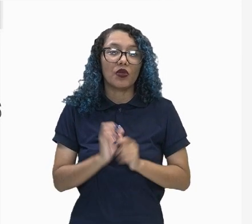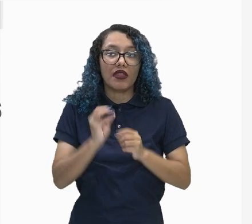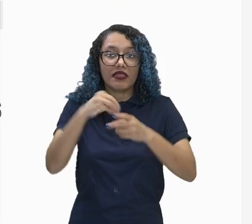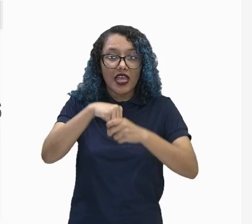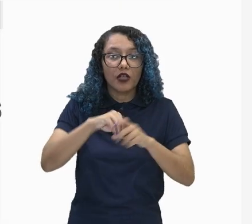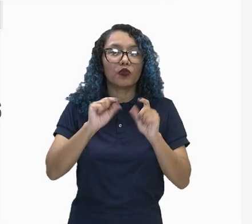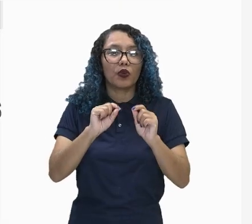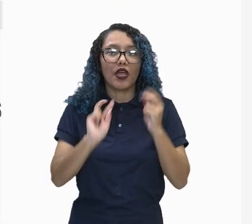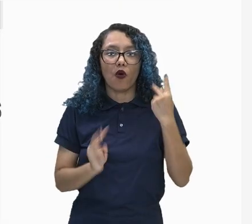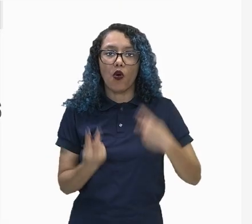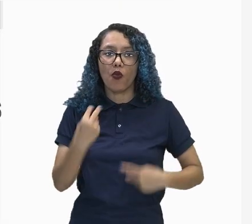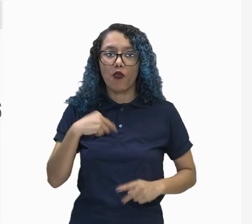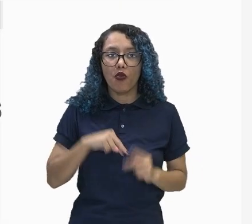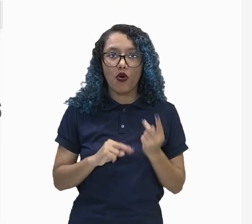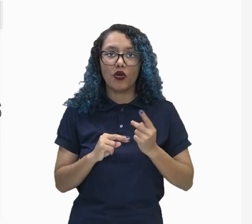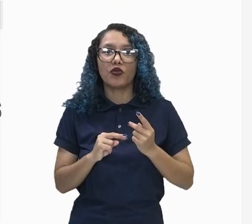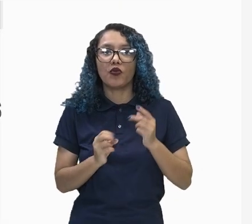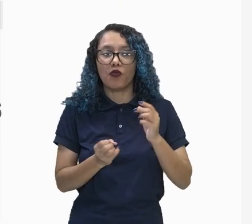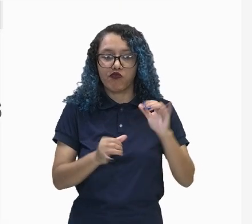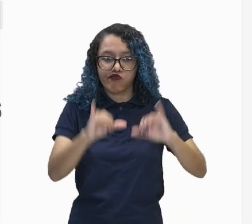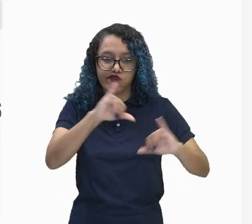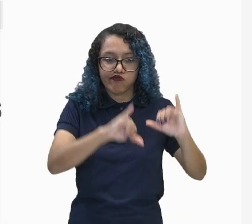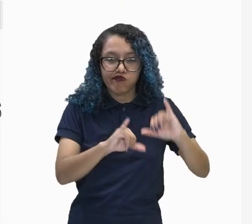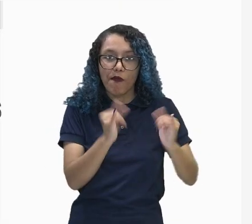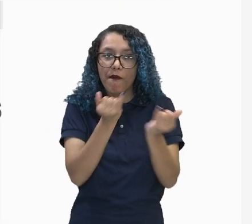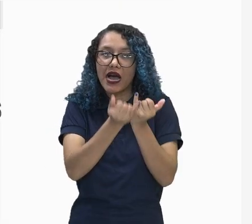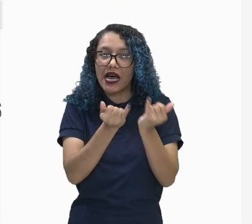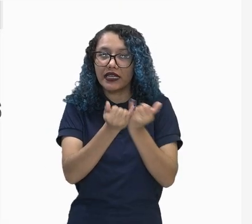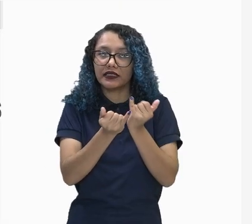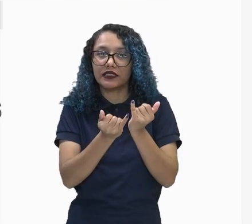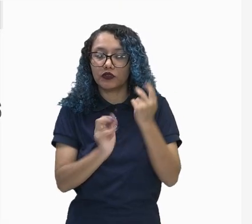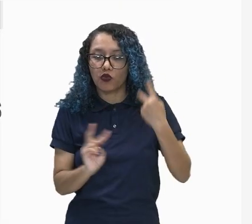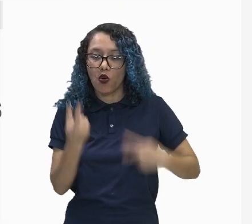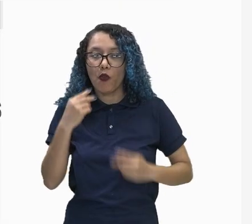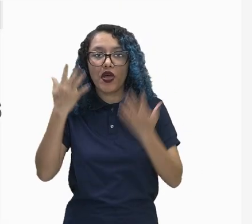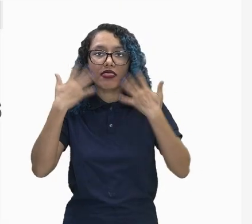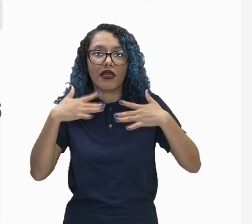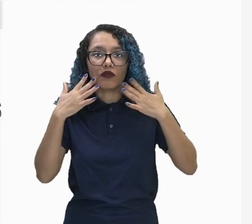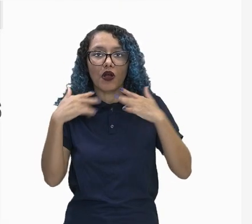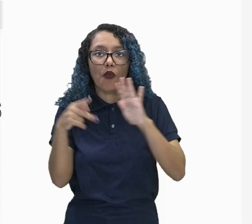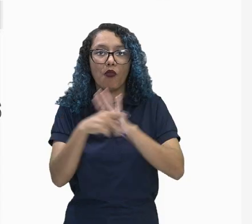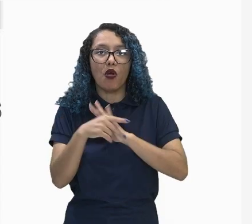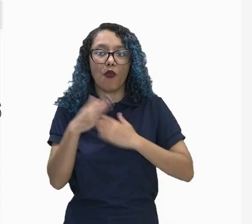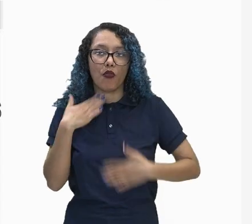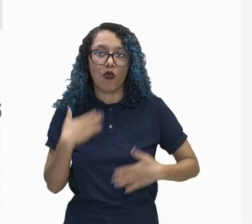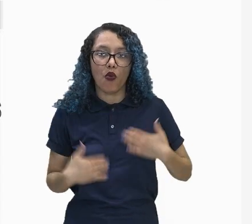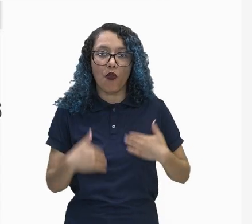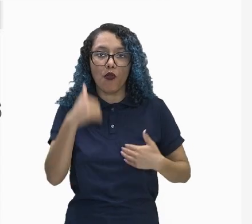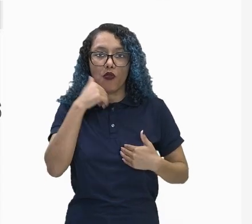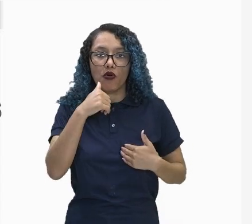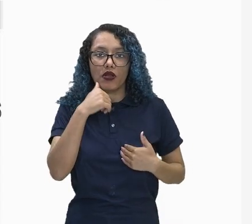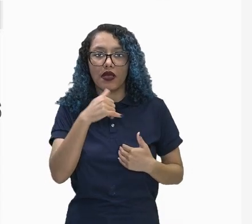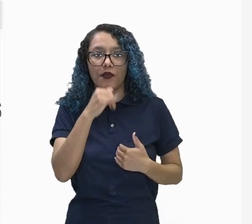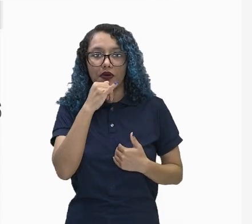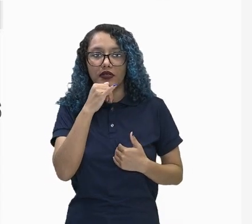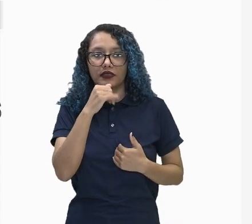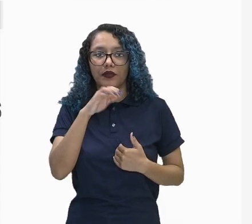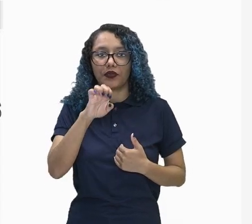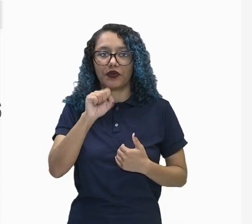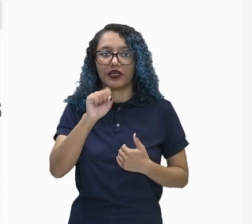sintéticos, similares àqueles produzidos naturalmente pelo corpo feminino, como o estrógeno e a